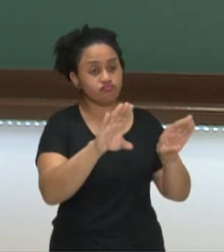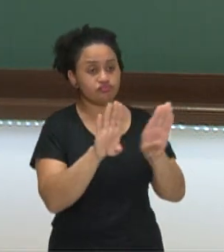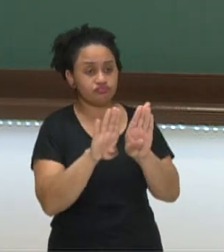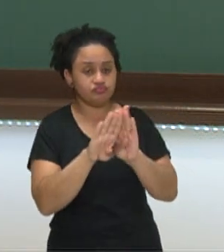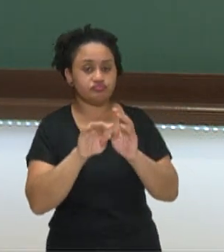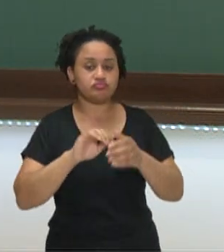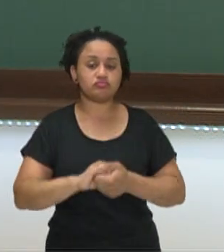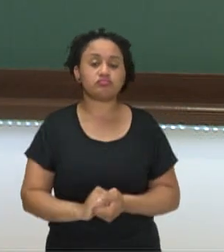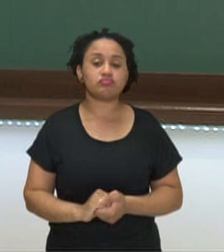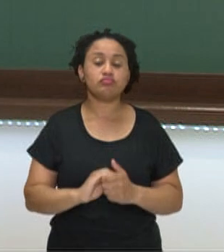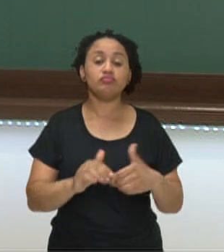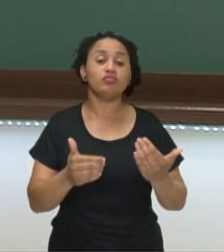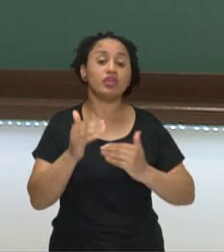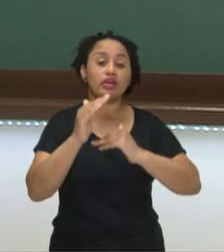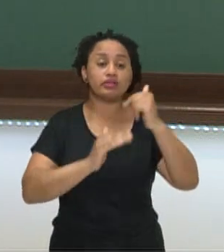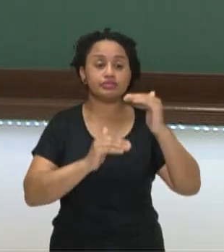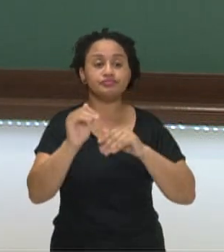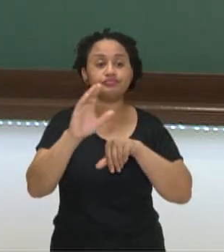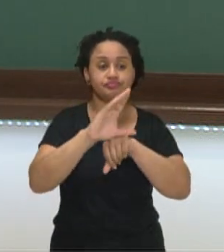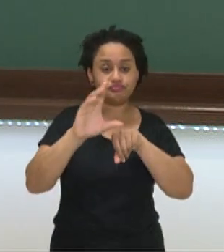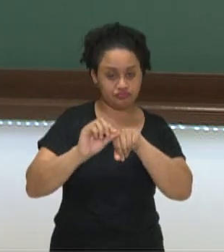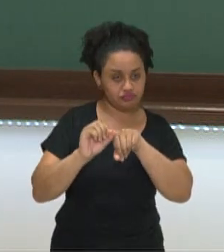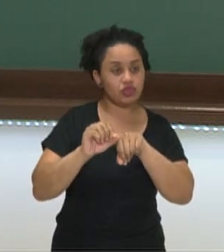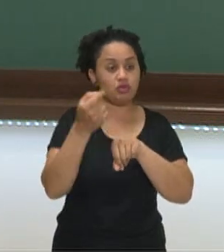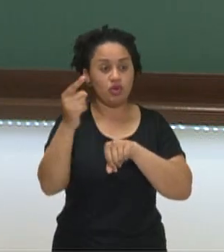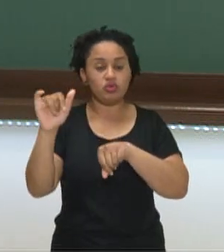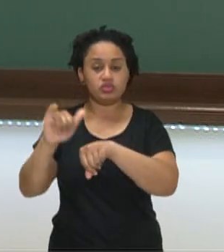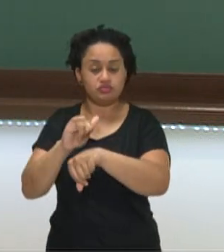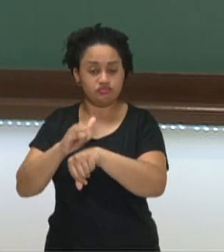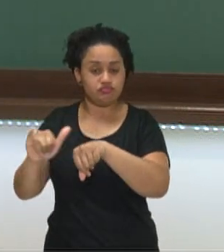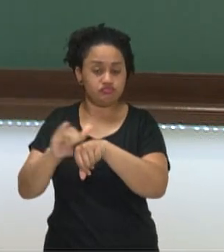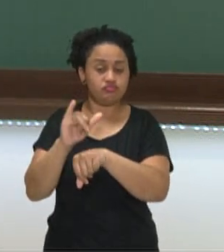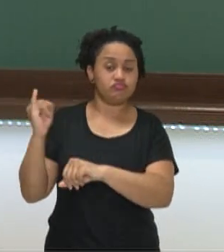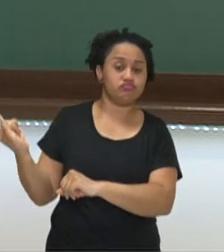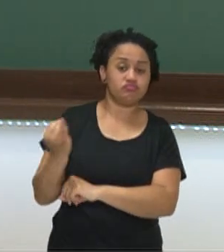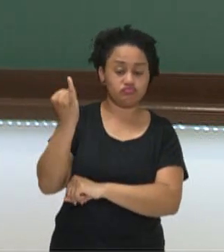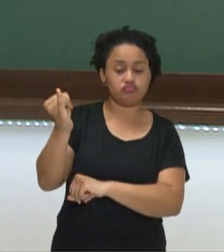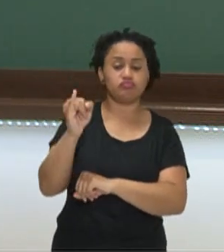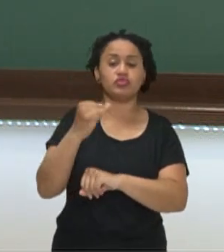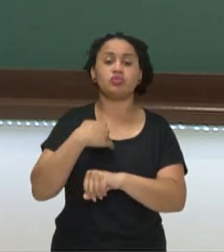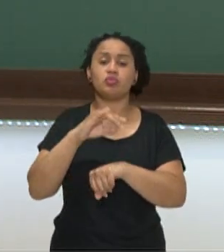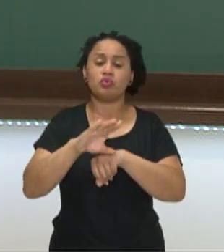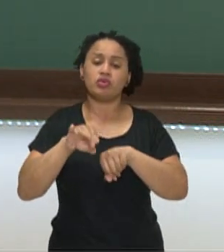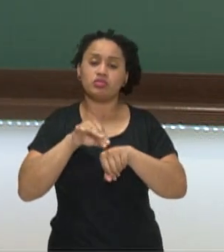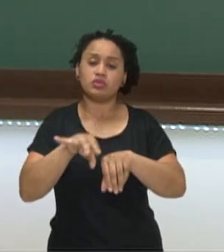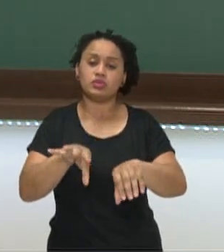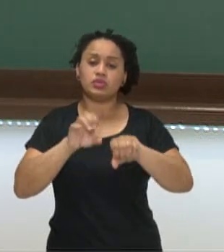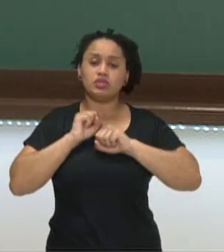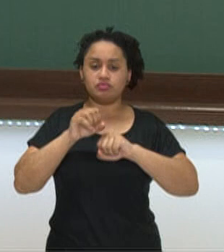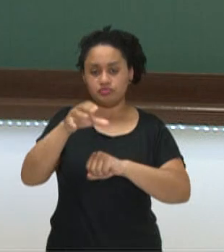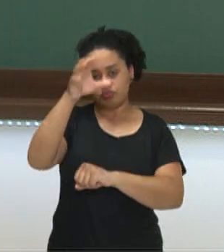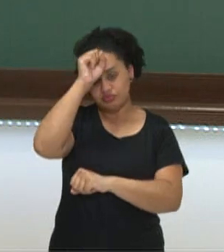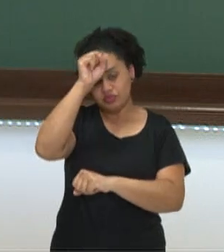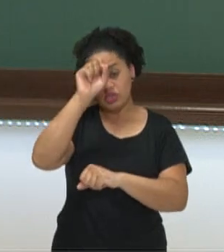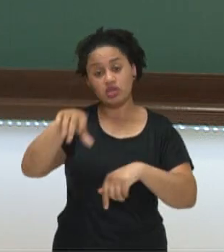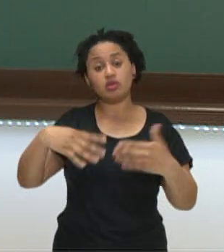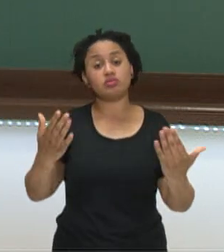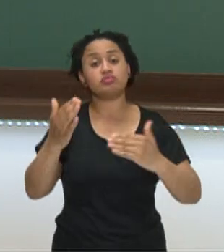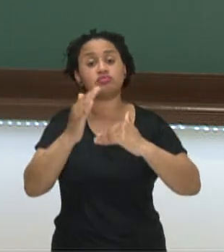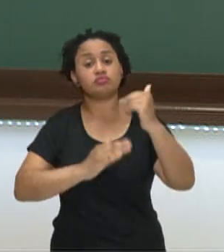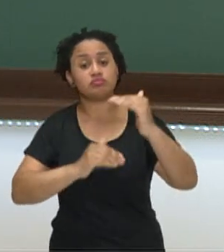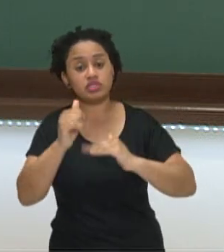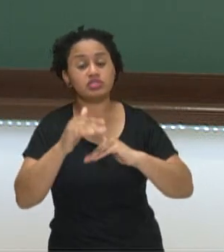o conhecimento. Uma outra estratégia importante para a retenção do conhecimento é quando a gente pratica